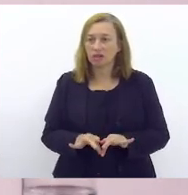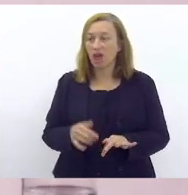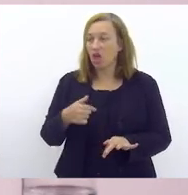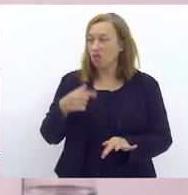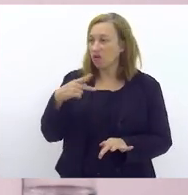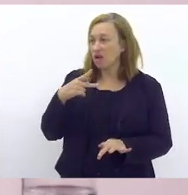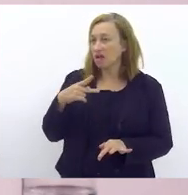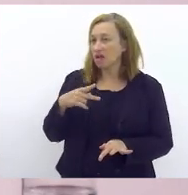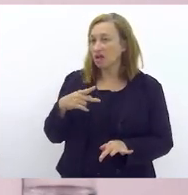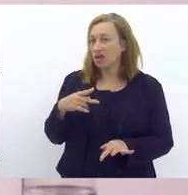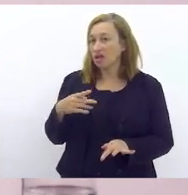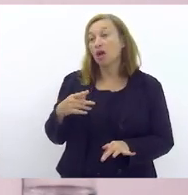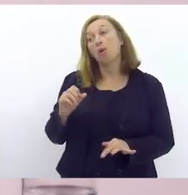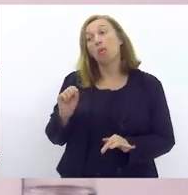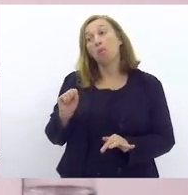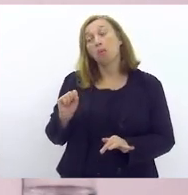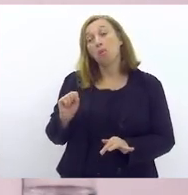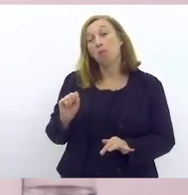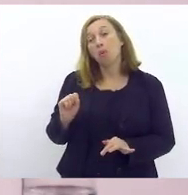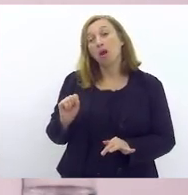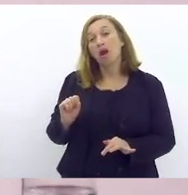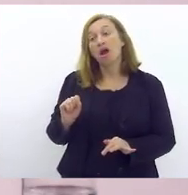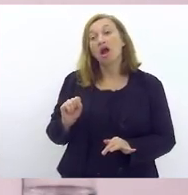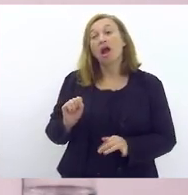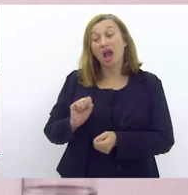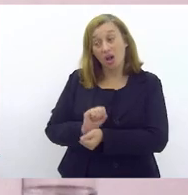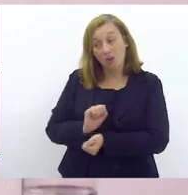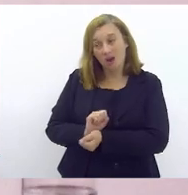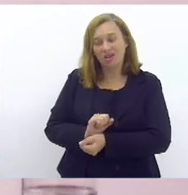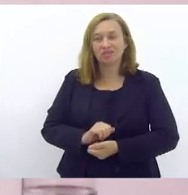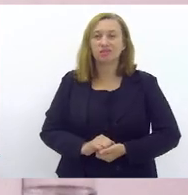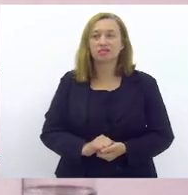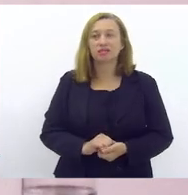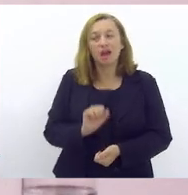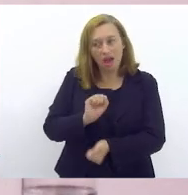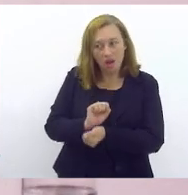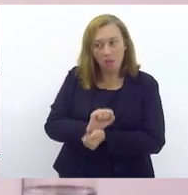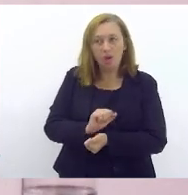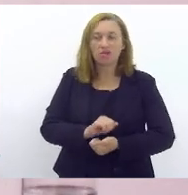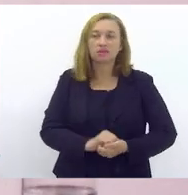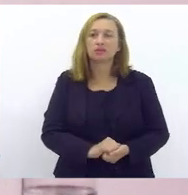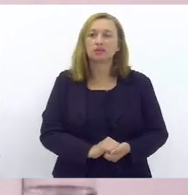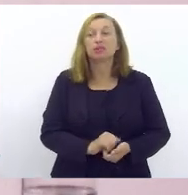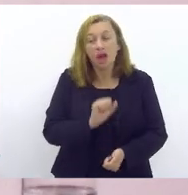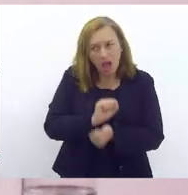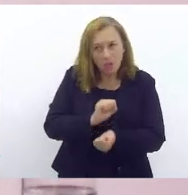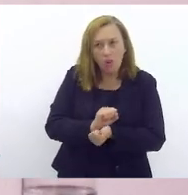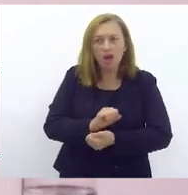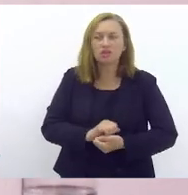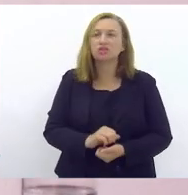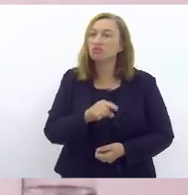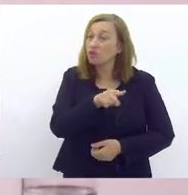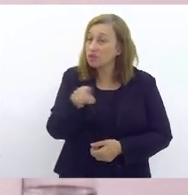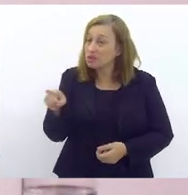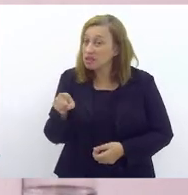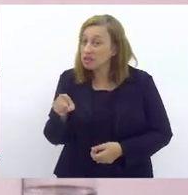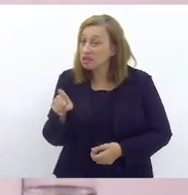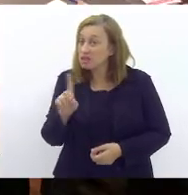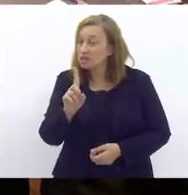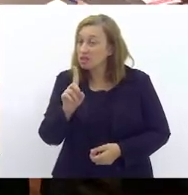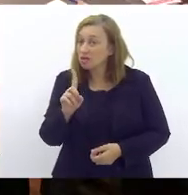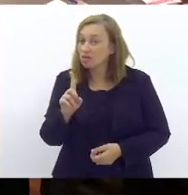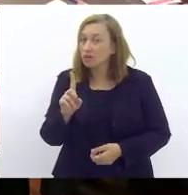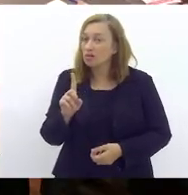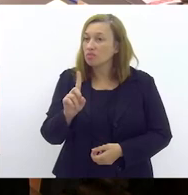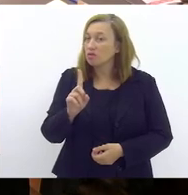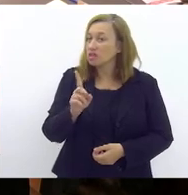enquanto. Por enquanto está pacificado. Por enquanto. Por enquanto vocês ainda não são